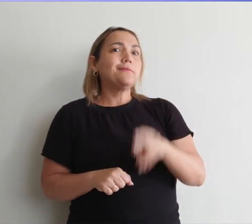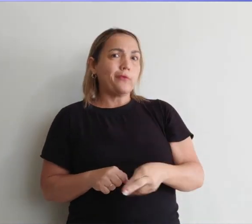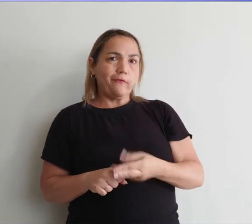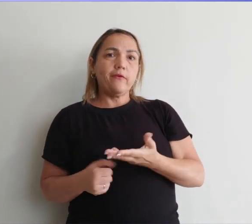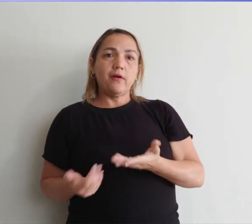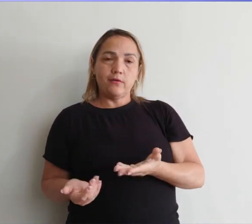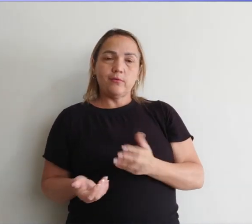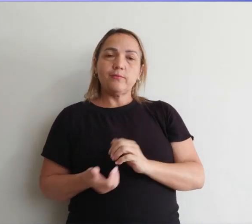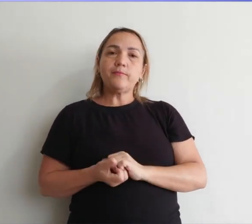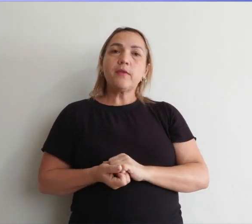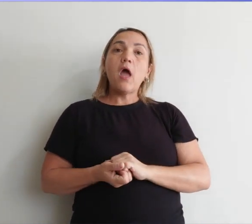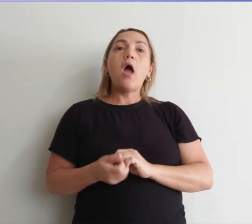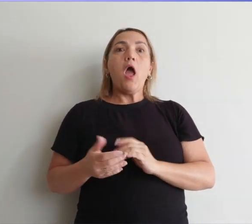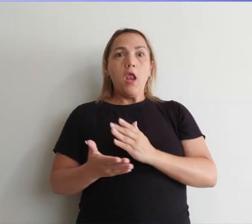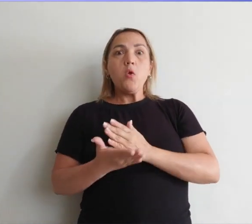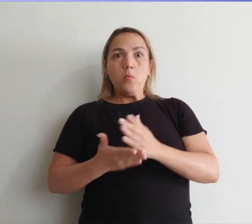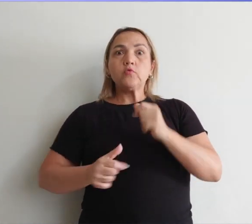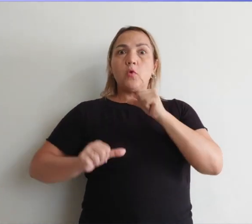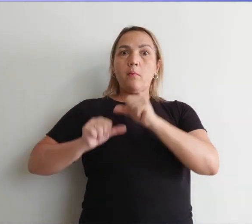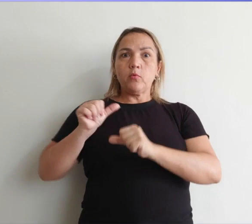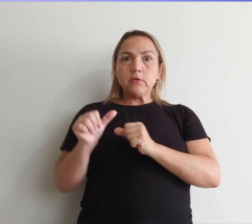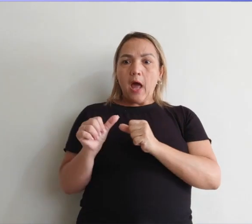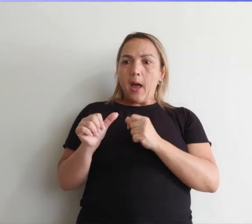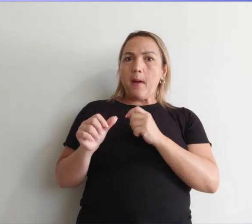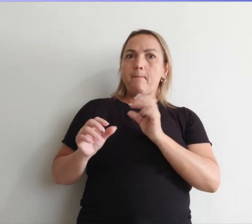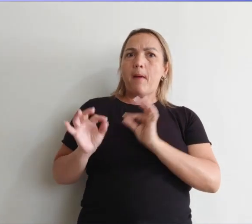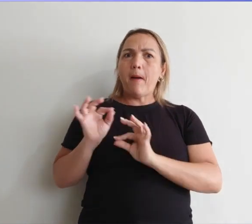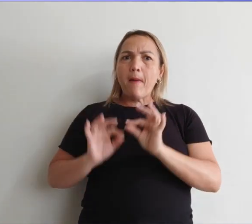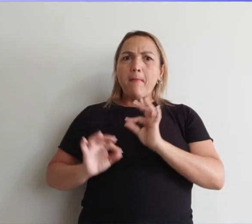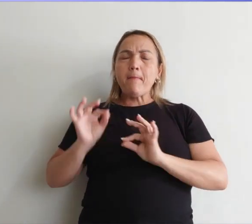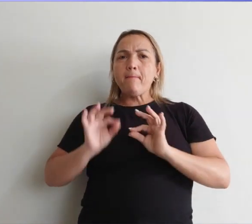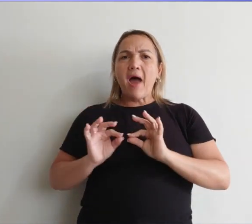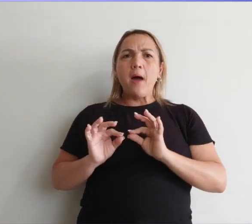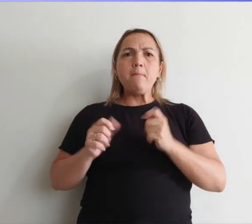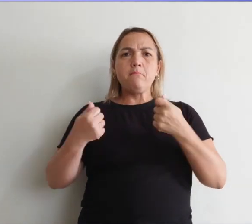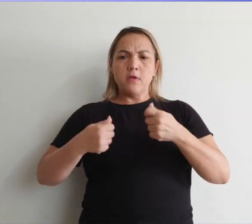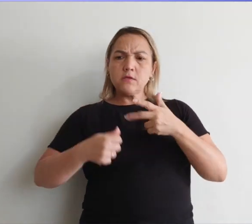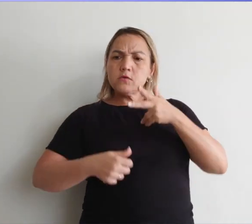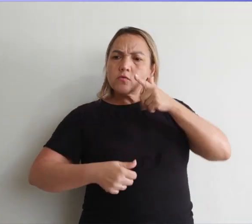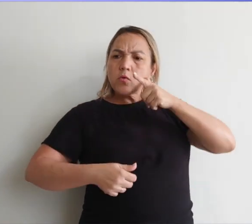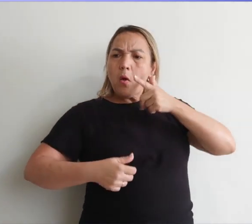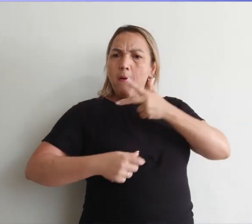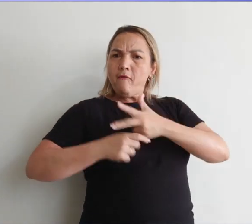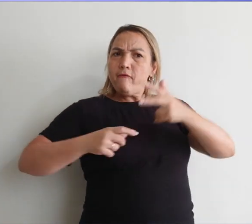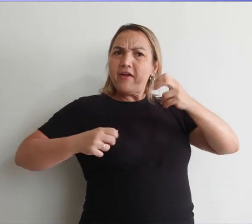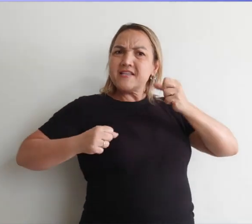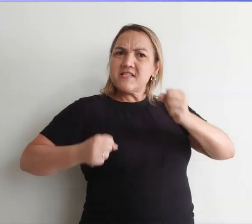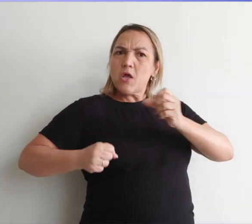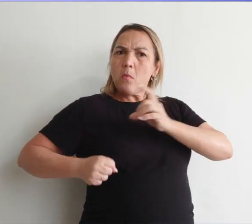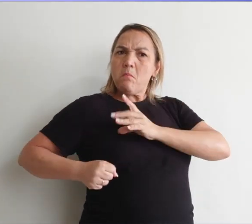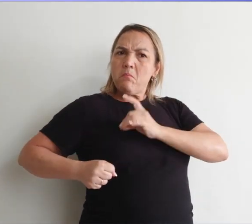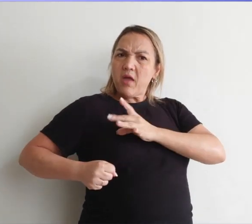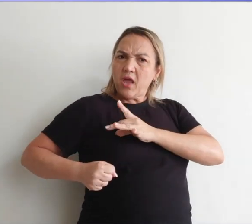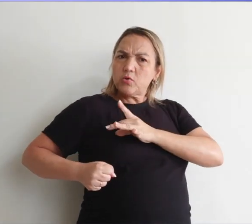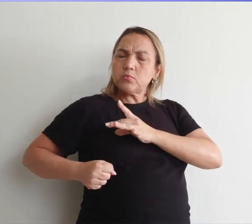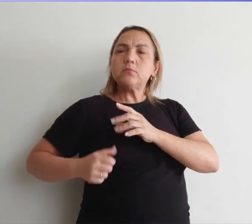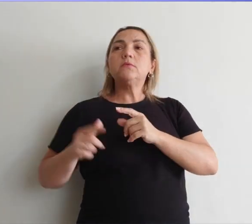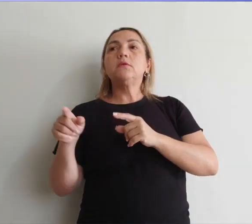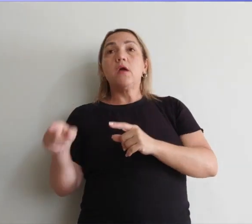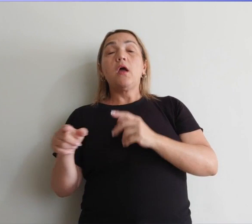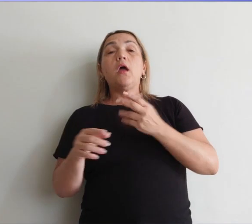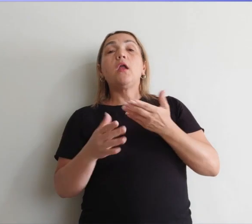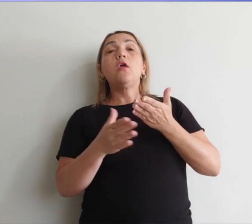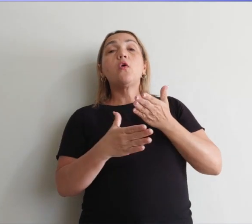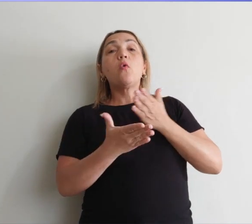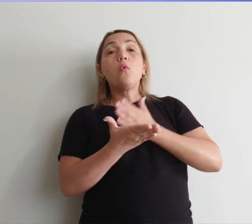disciplina, né? E aí eu comecei a mudar, comecei a tentar procurar e vencer esses medos, né? E aí quando eu entrei no doutorado,